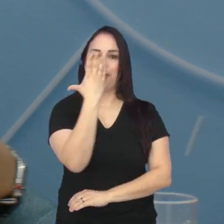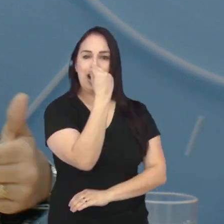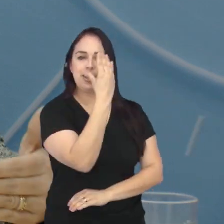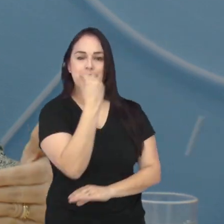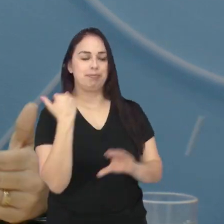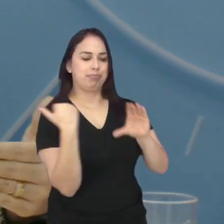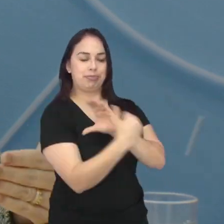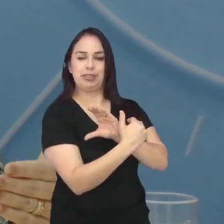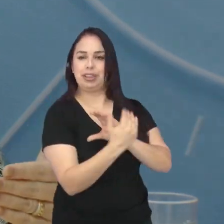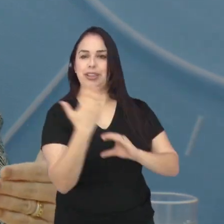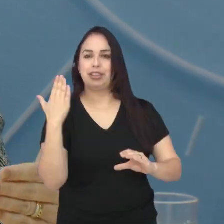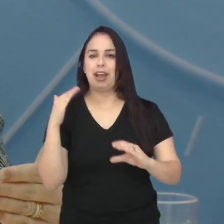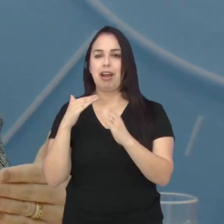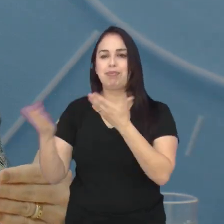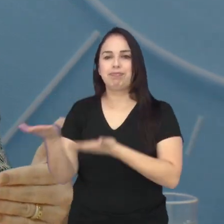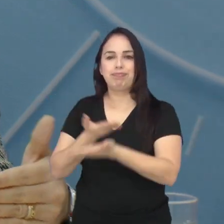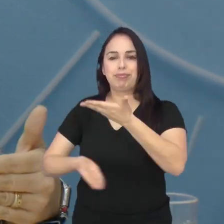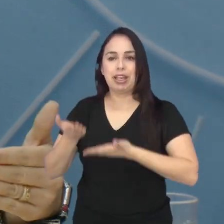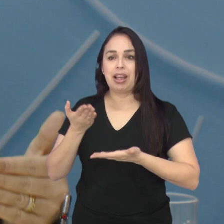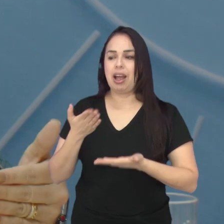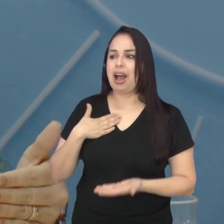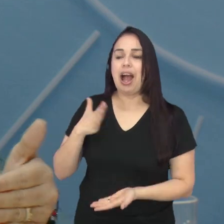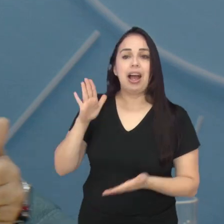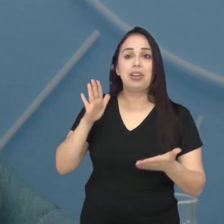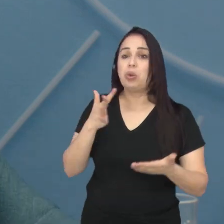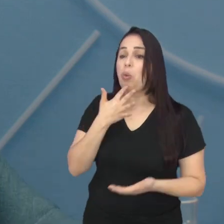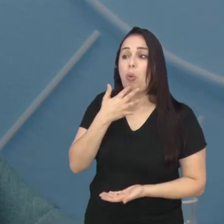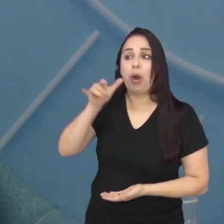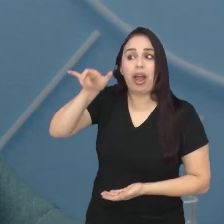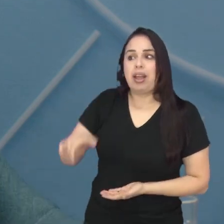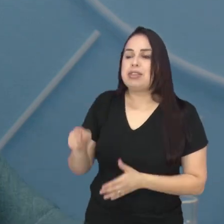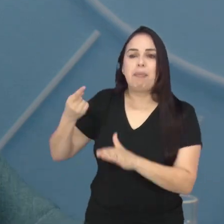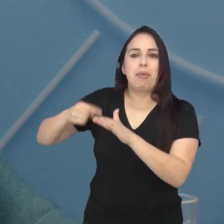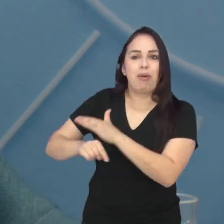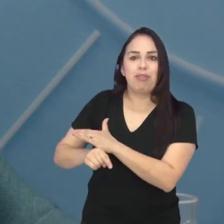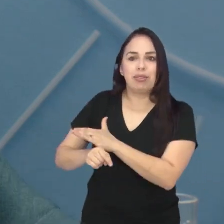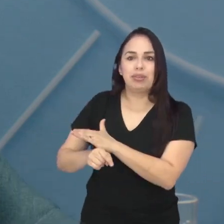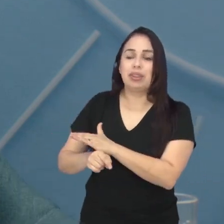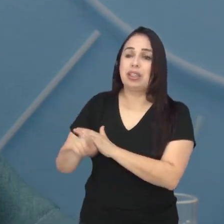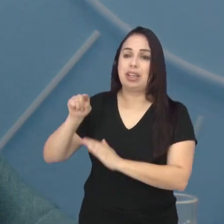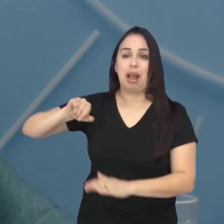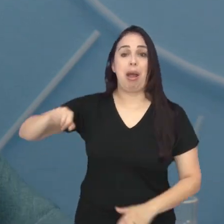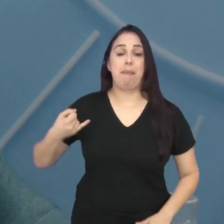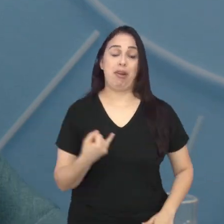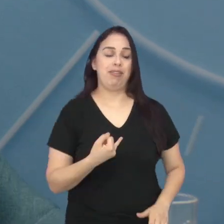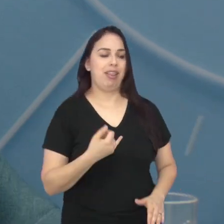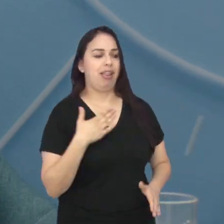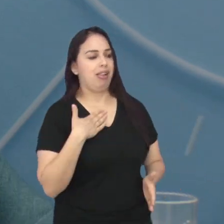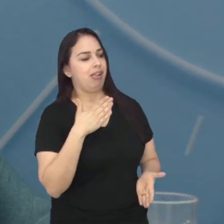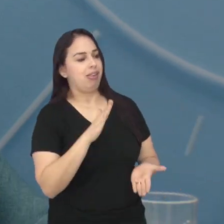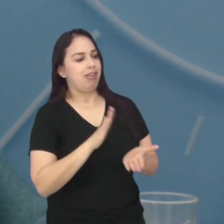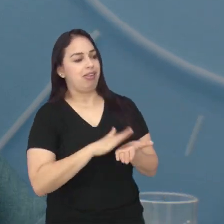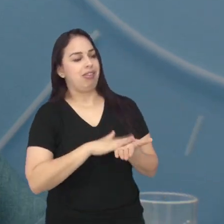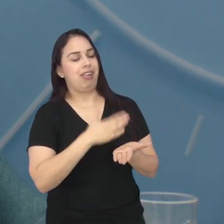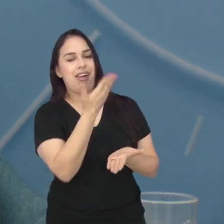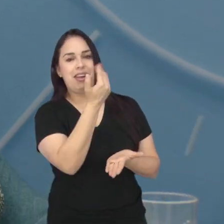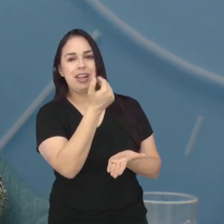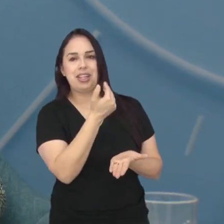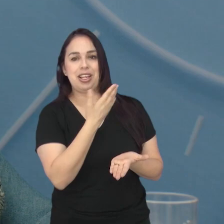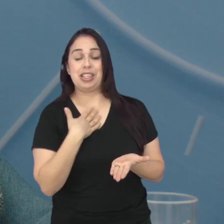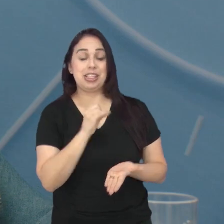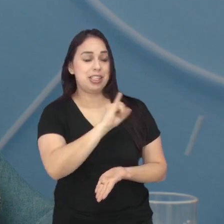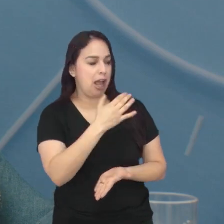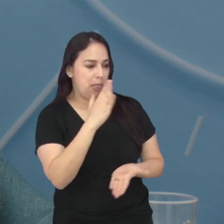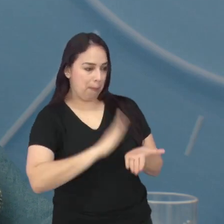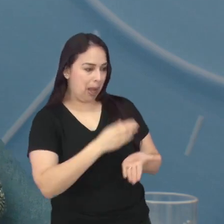está conversando com alguém que você não sabe quem é. E aí essa pessoa aproveita para fazer esse tipo de crime. Então tem